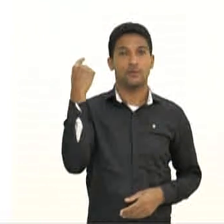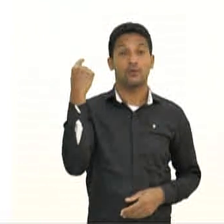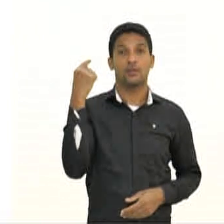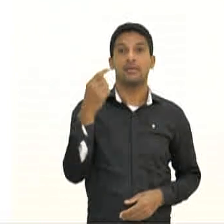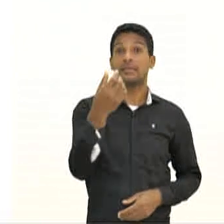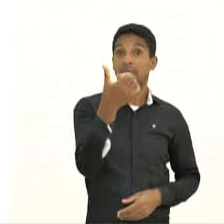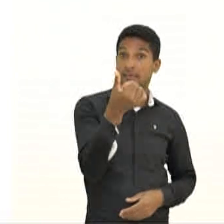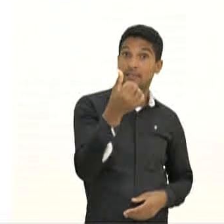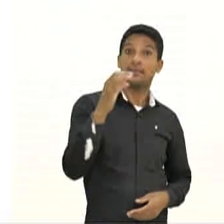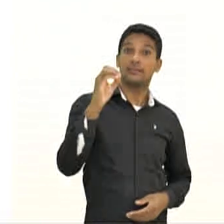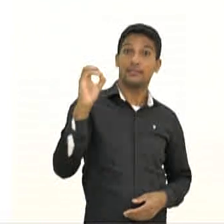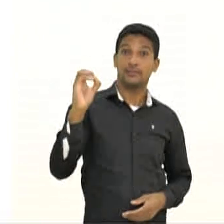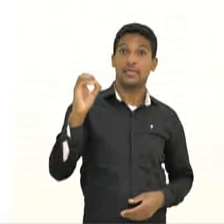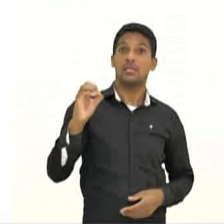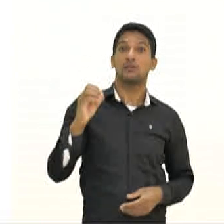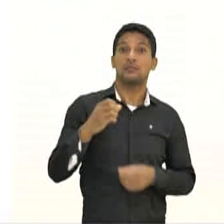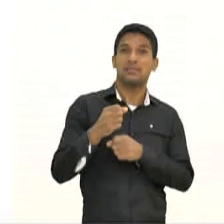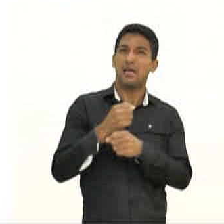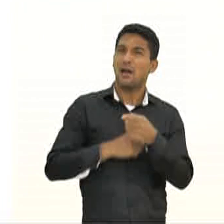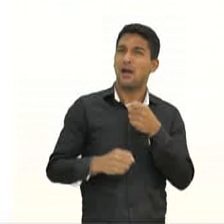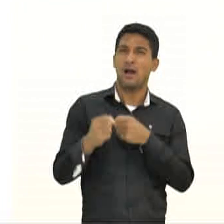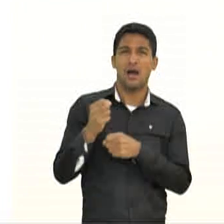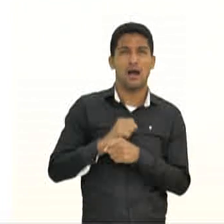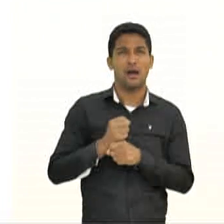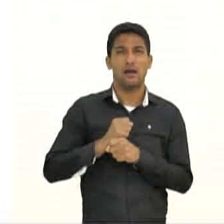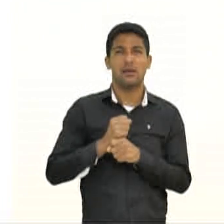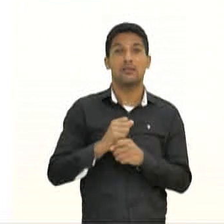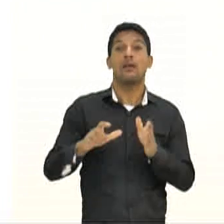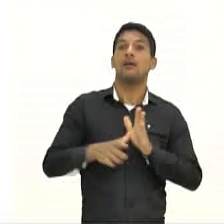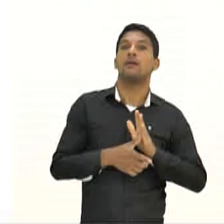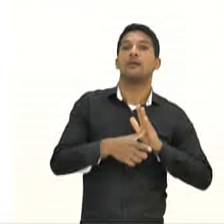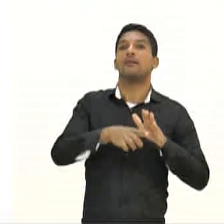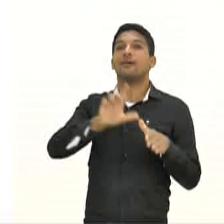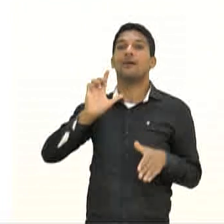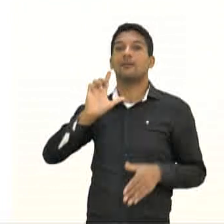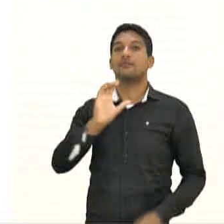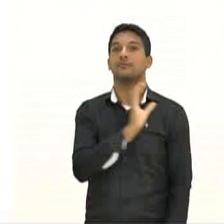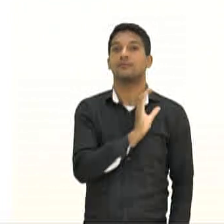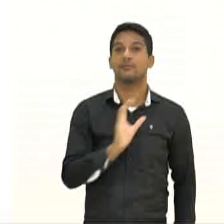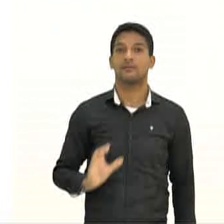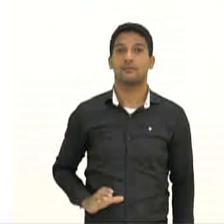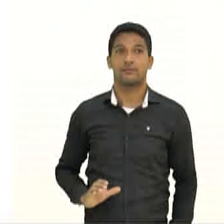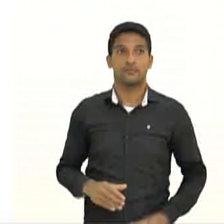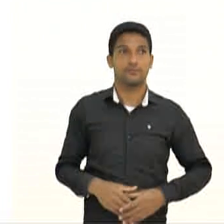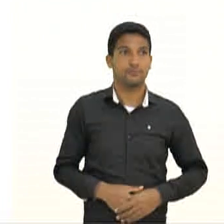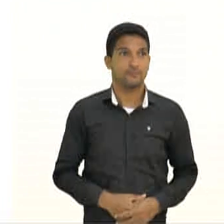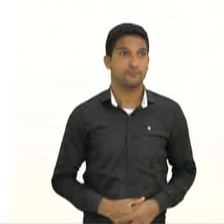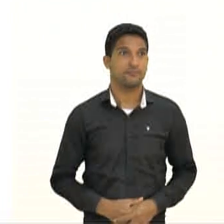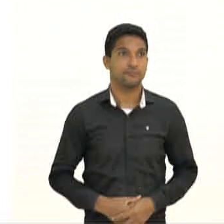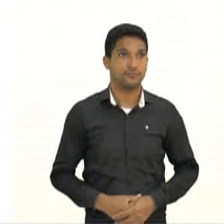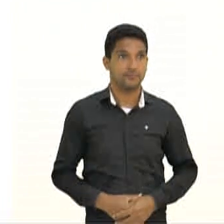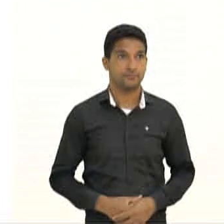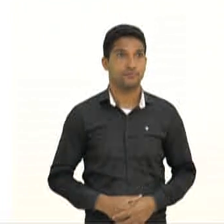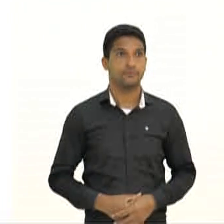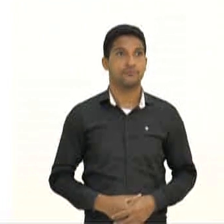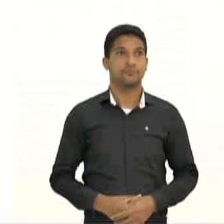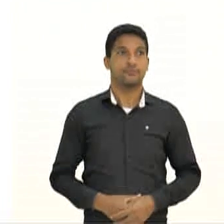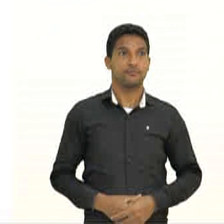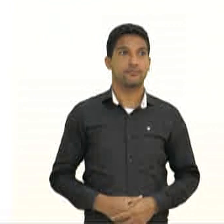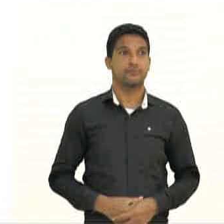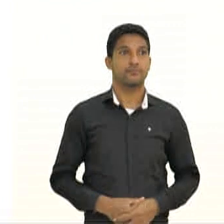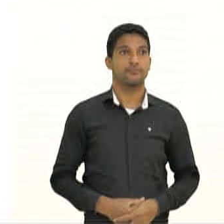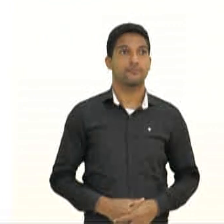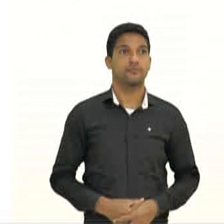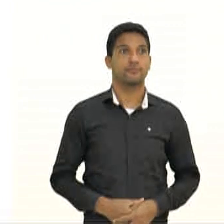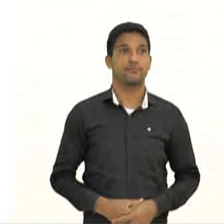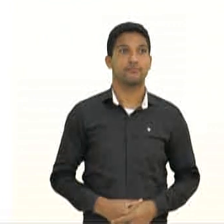Cristo, quando o grego Thebes inventou um diálogo incorporando Dionísio e respondendo a um coro que celebrava